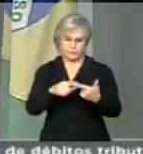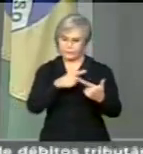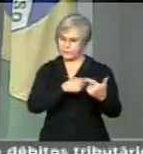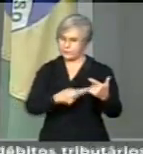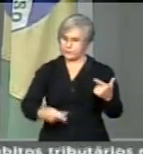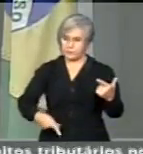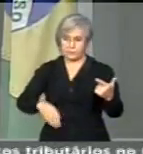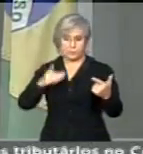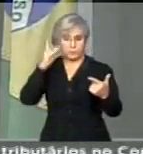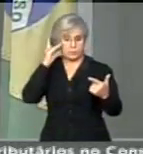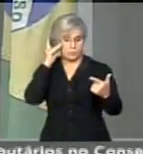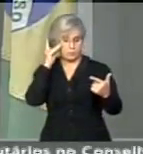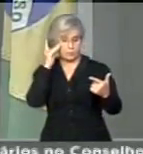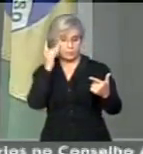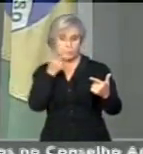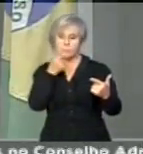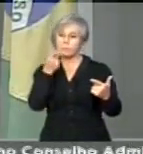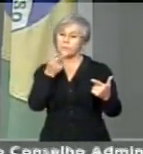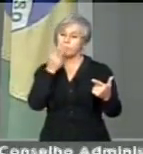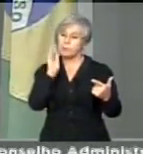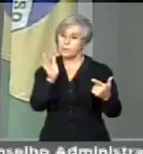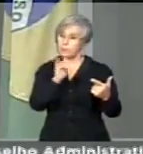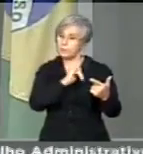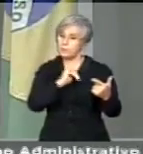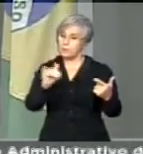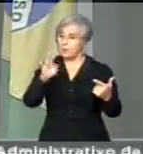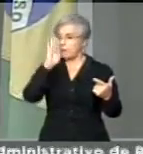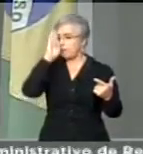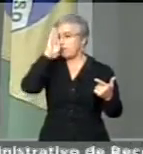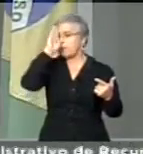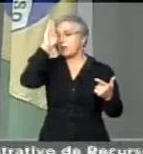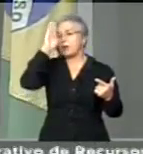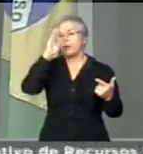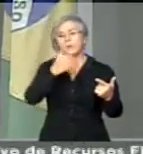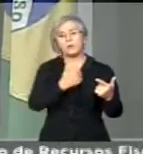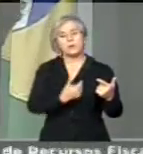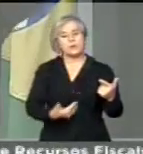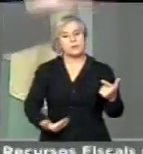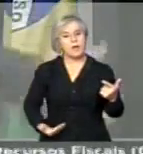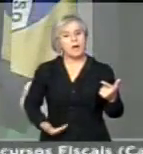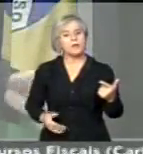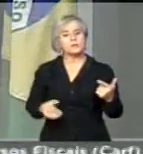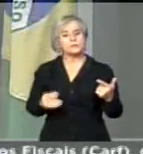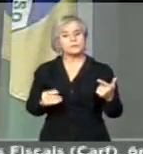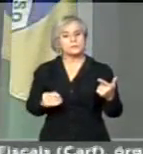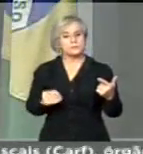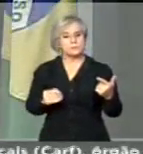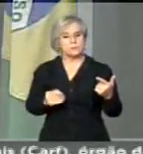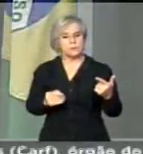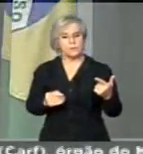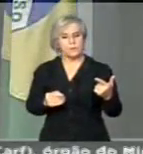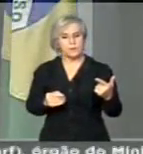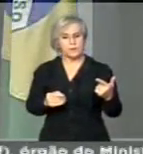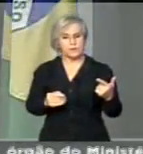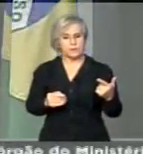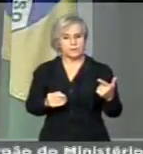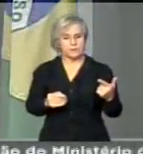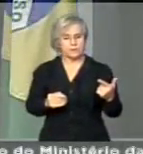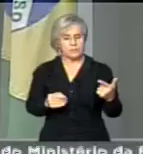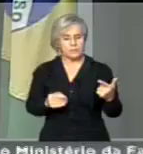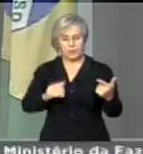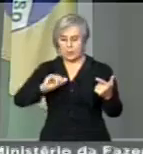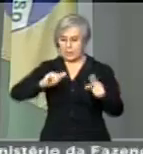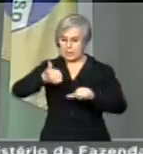Dilma e o seu governo apontavam que era prioridade, na mensagem presidencial do ano passado,